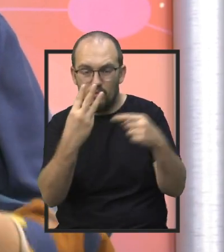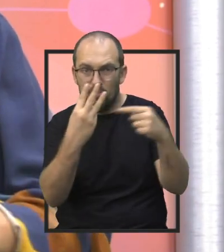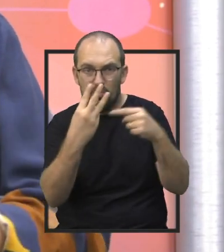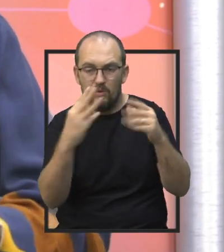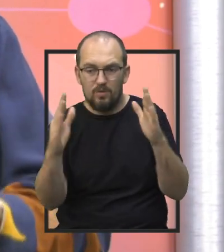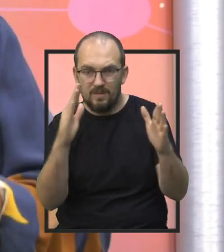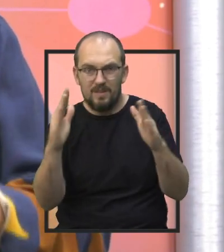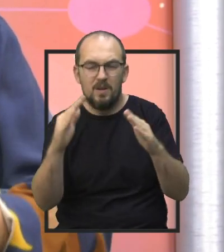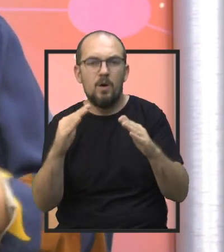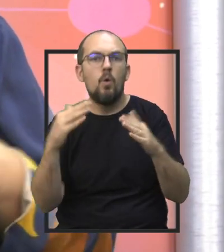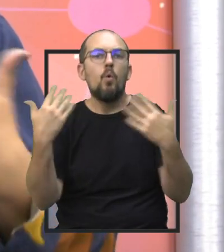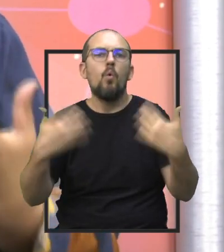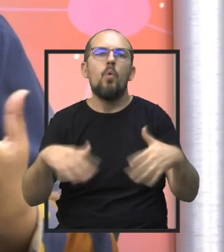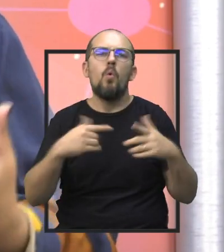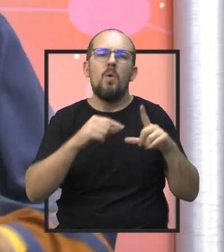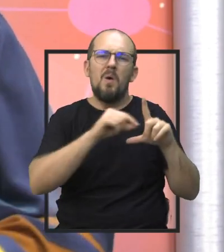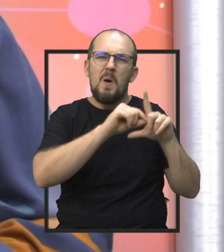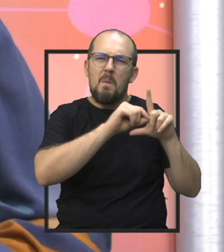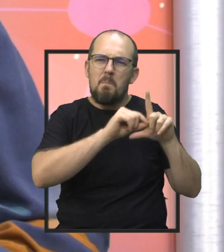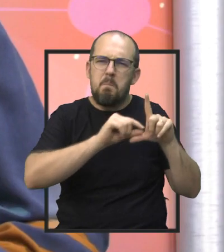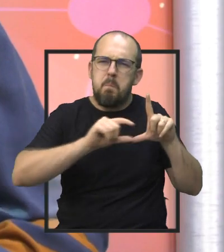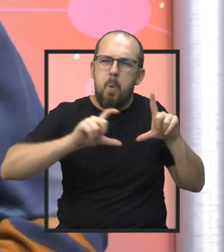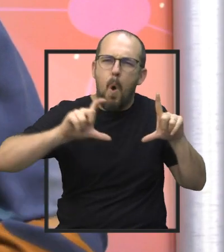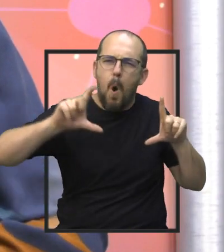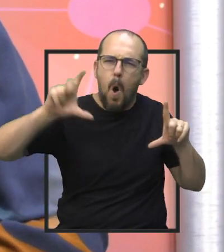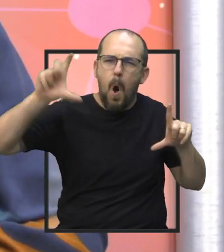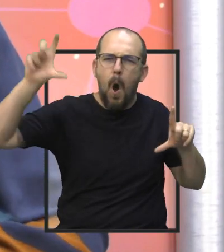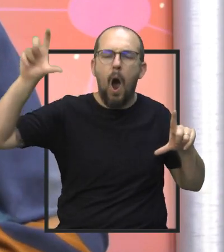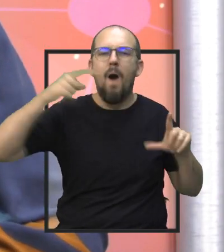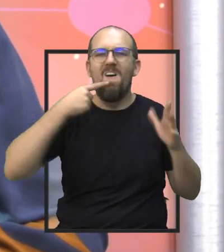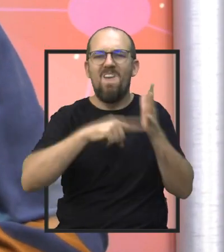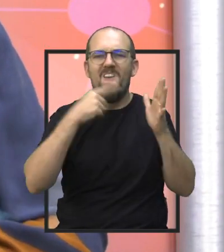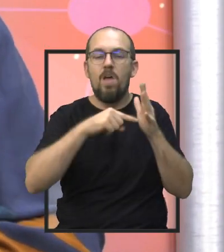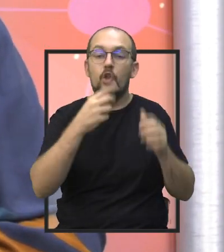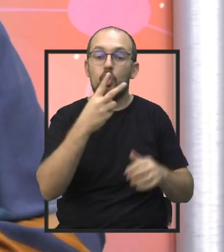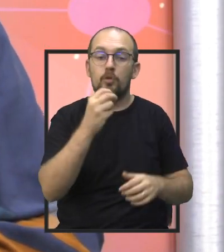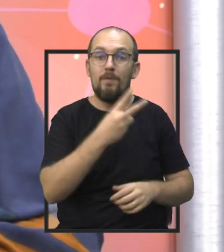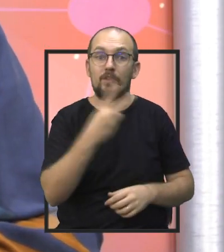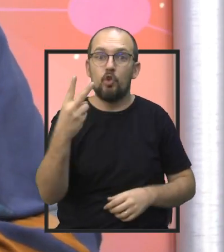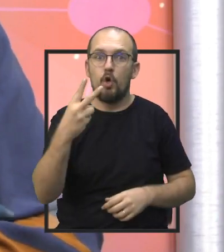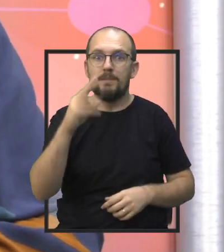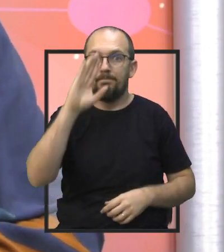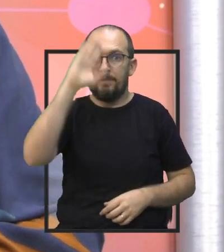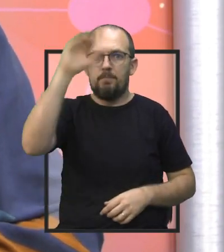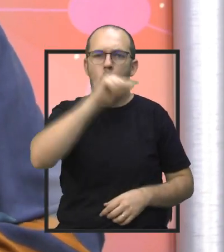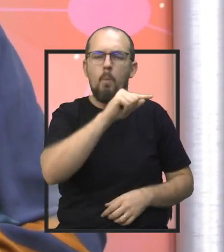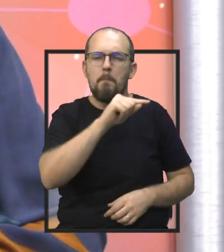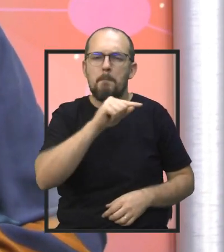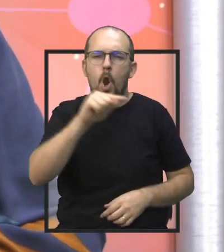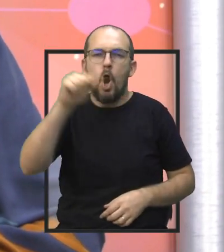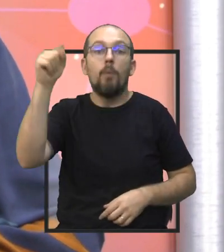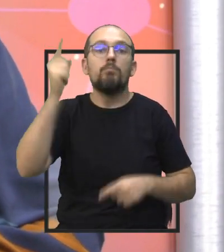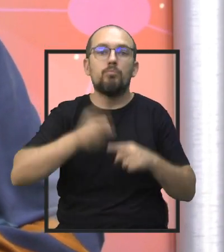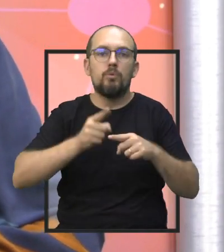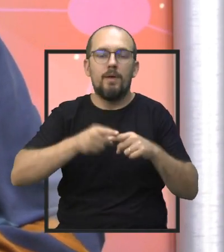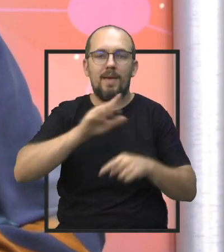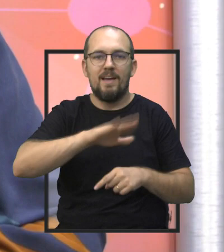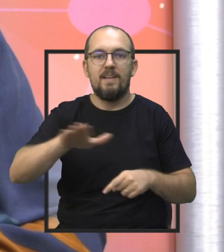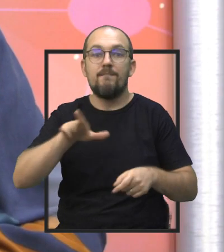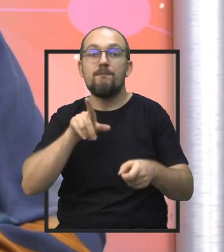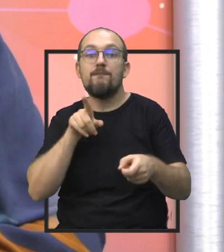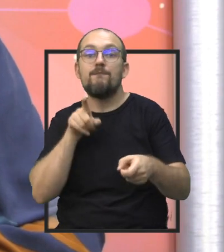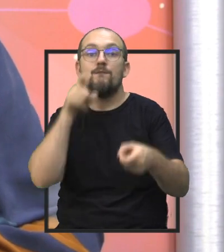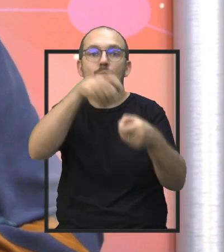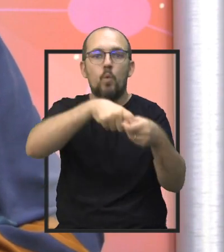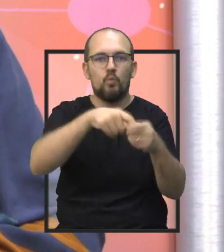3 anos que explodiram essa questão da denúncia, sendo 2022 o pico. Foi um momento que as crianças também estavam voltando para